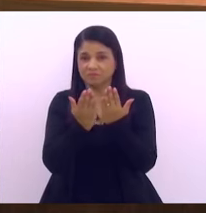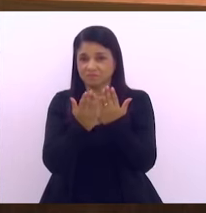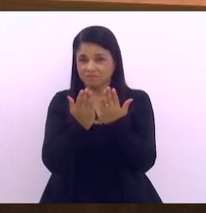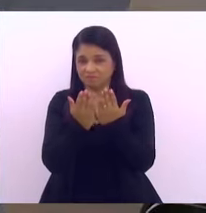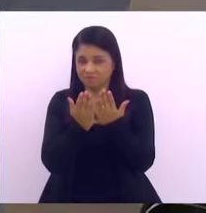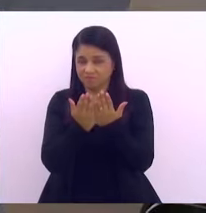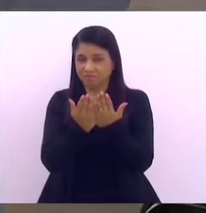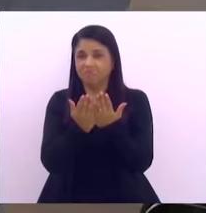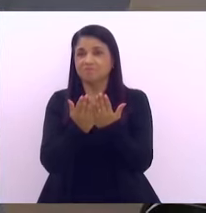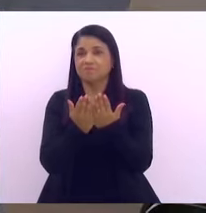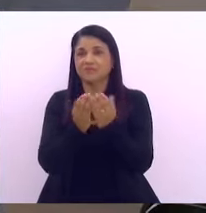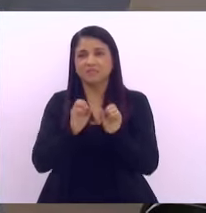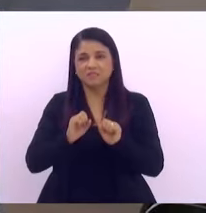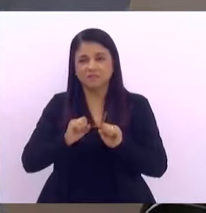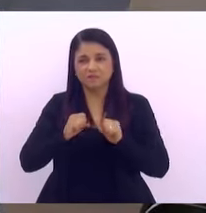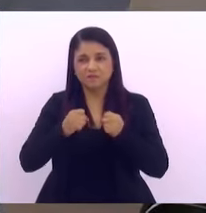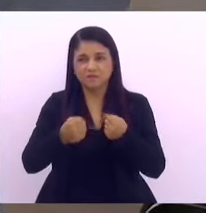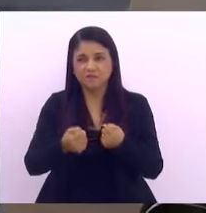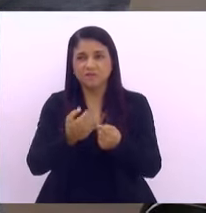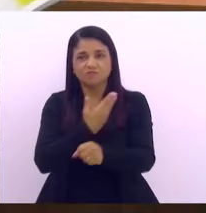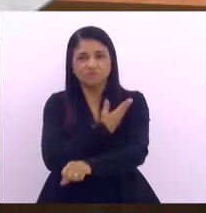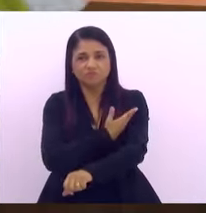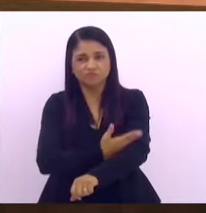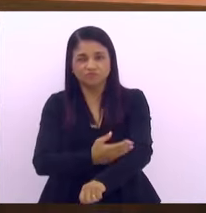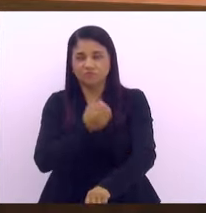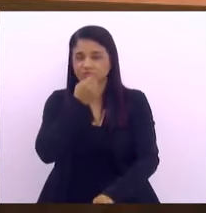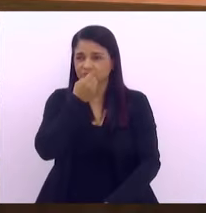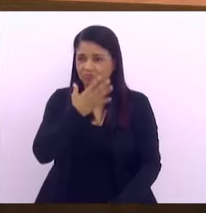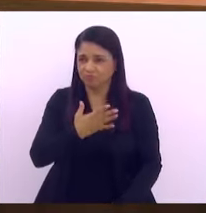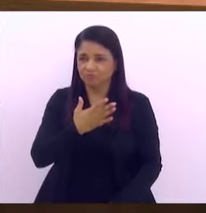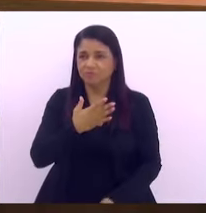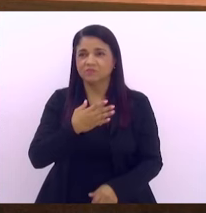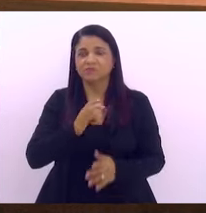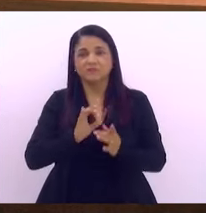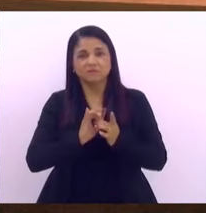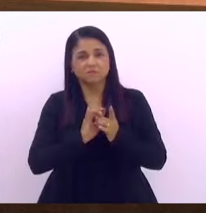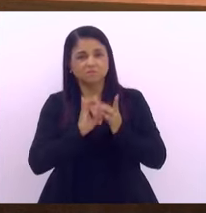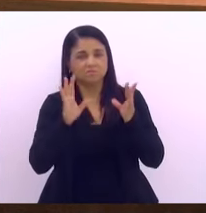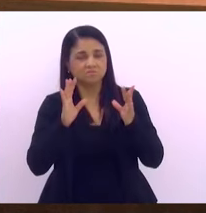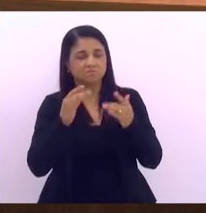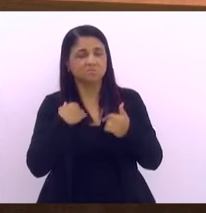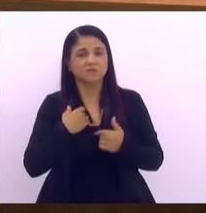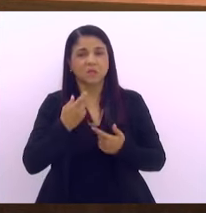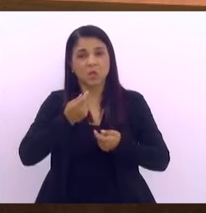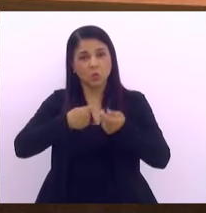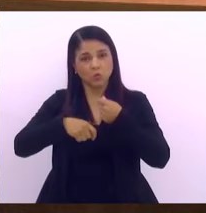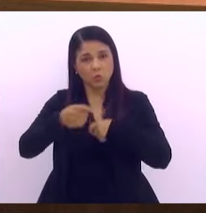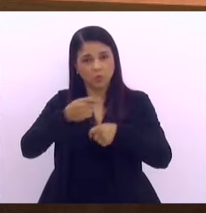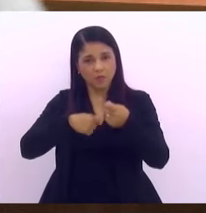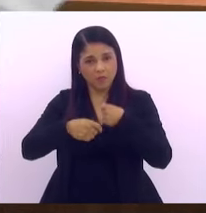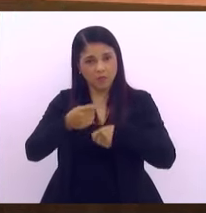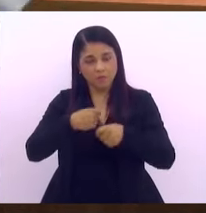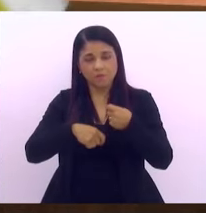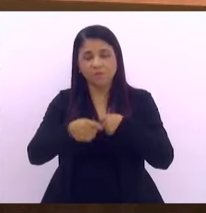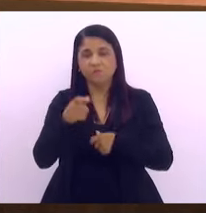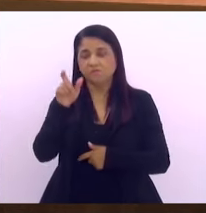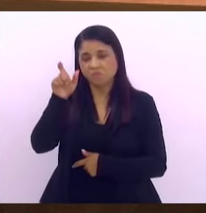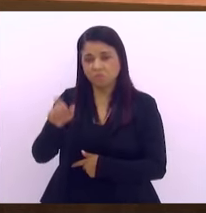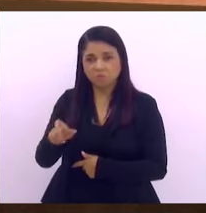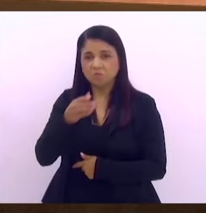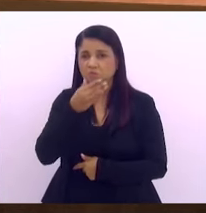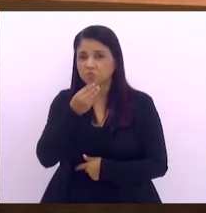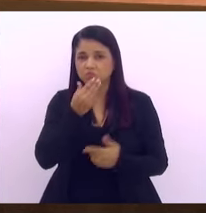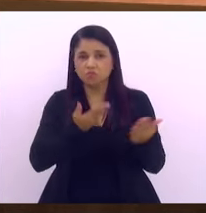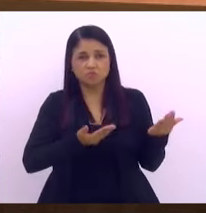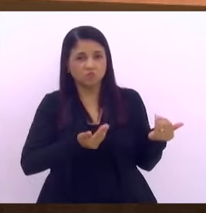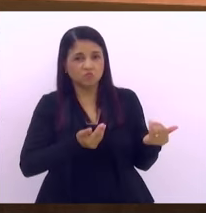conservador, defensor dos bons costumes, tem um pensamento de liberal na economia. Então, um garoto, um